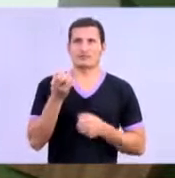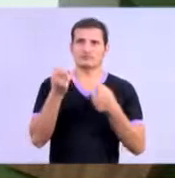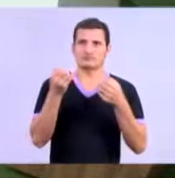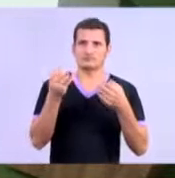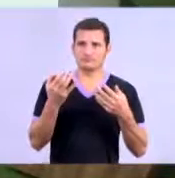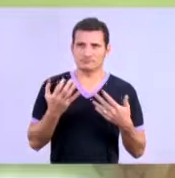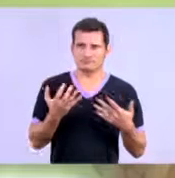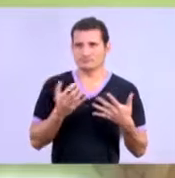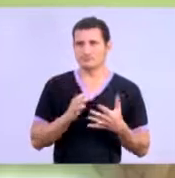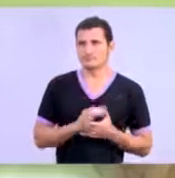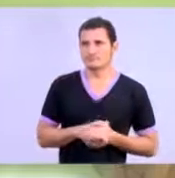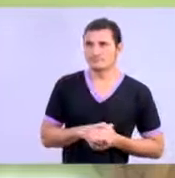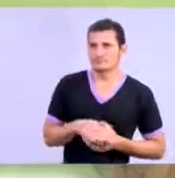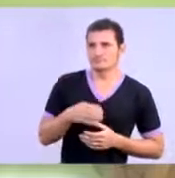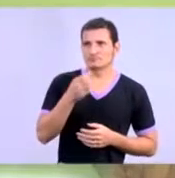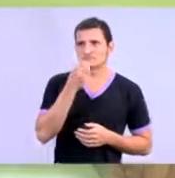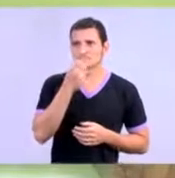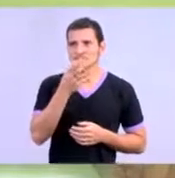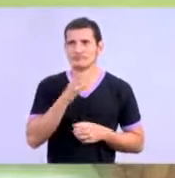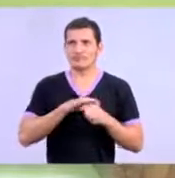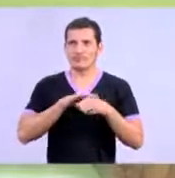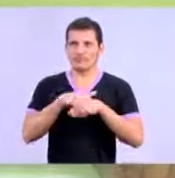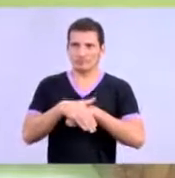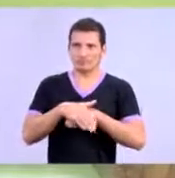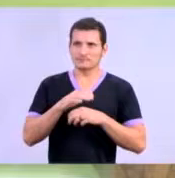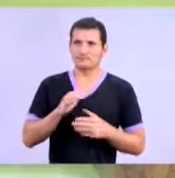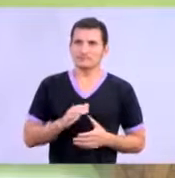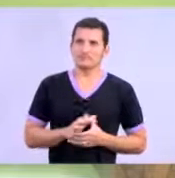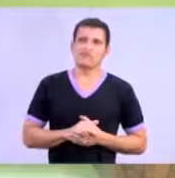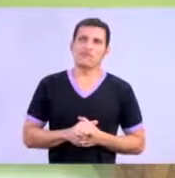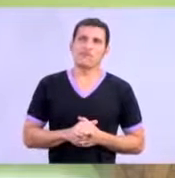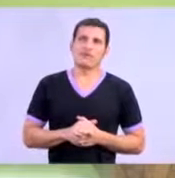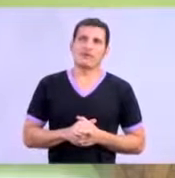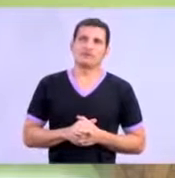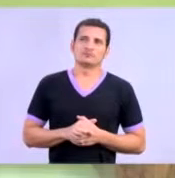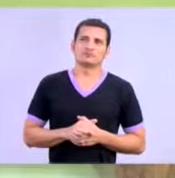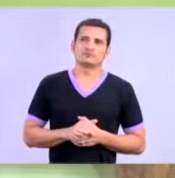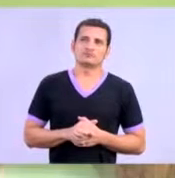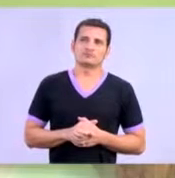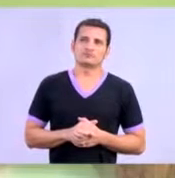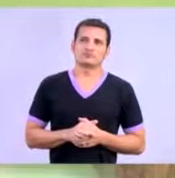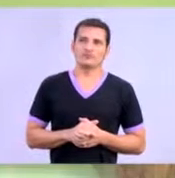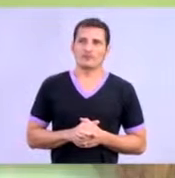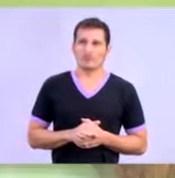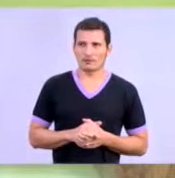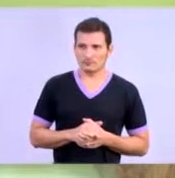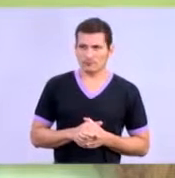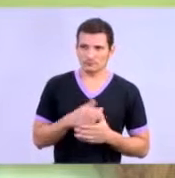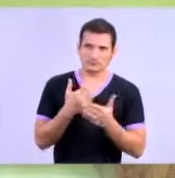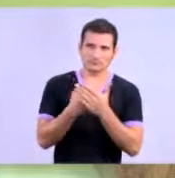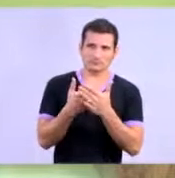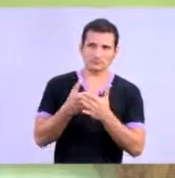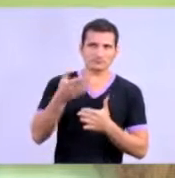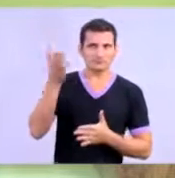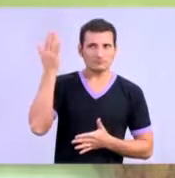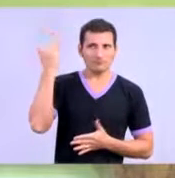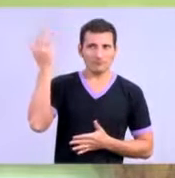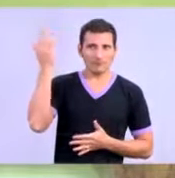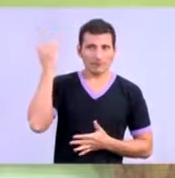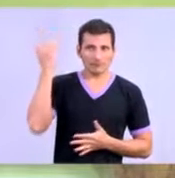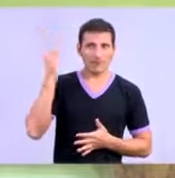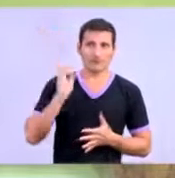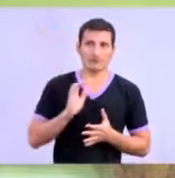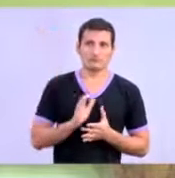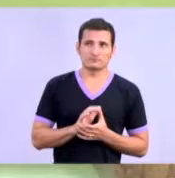Vamos lá, professor. Boa noite, pessoal. Na última aula ficaram ainda algumas questões